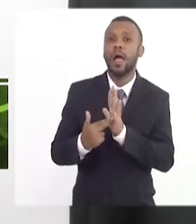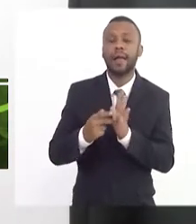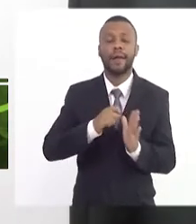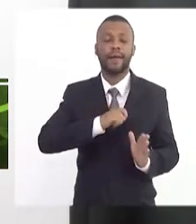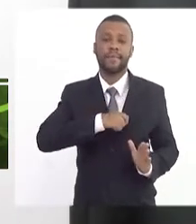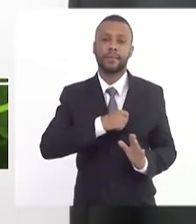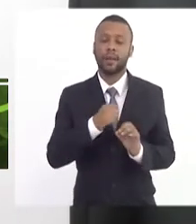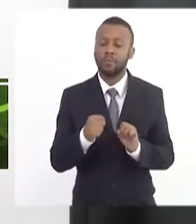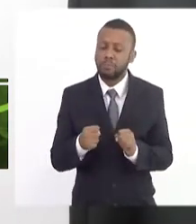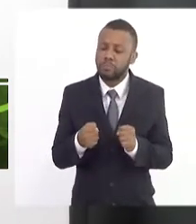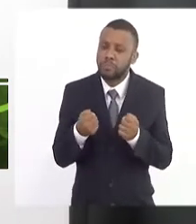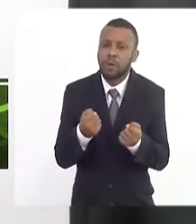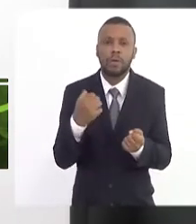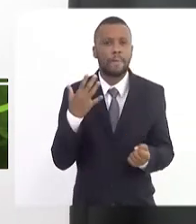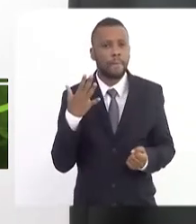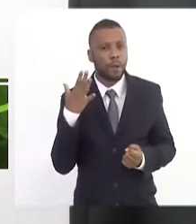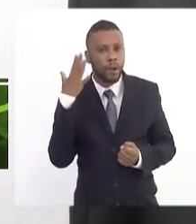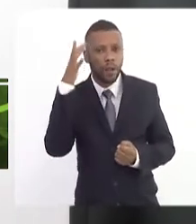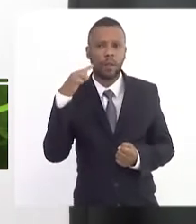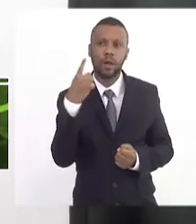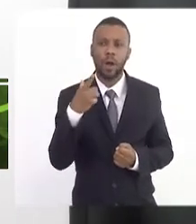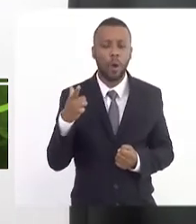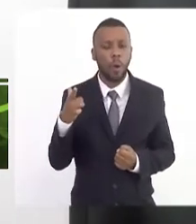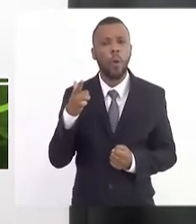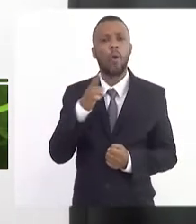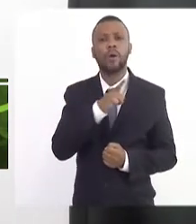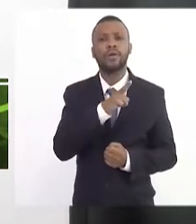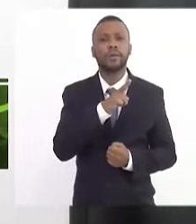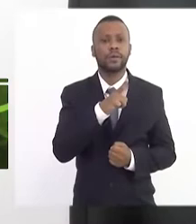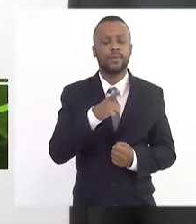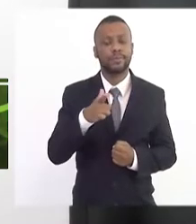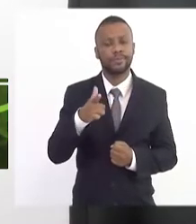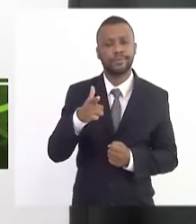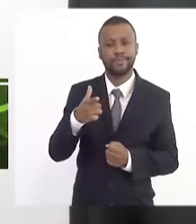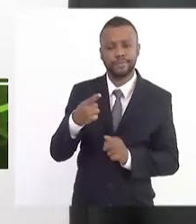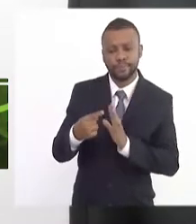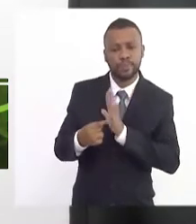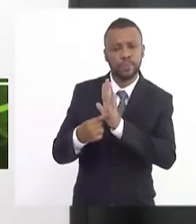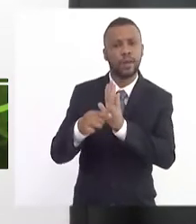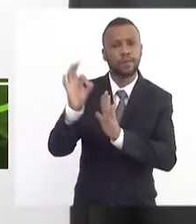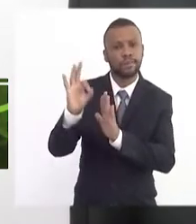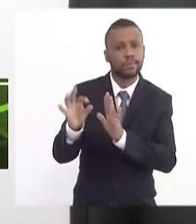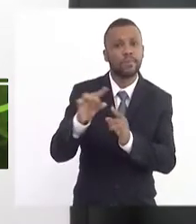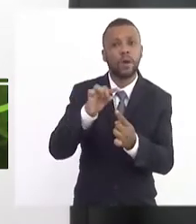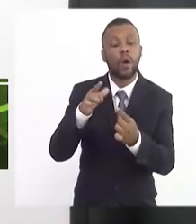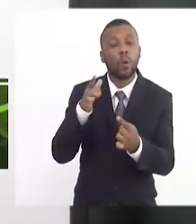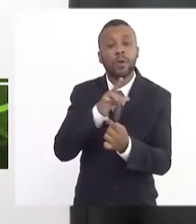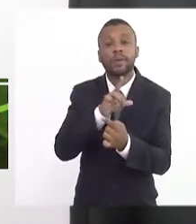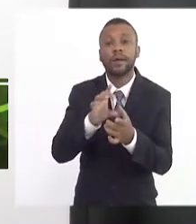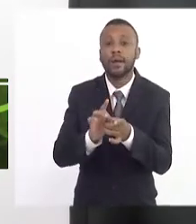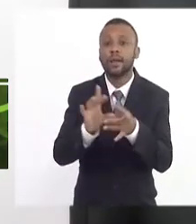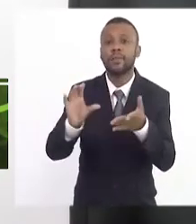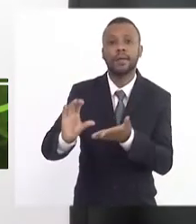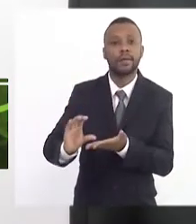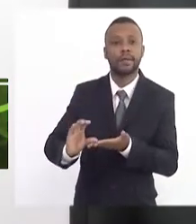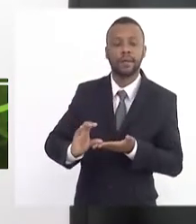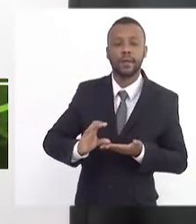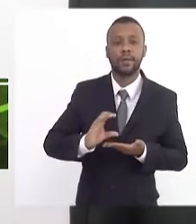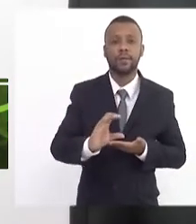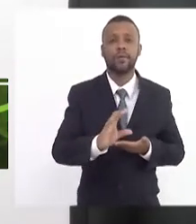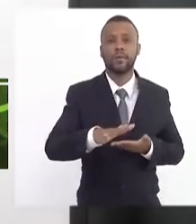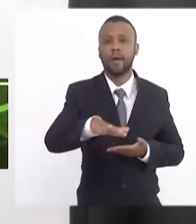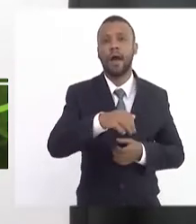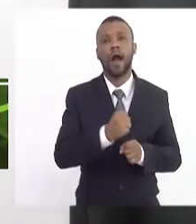esforço chegamos aos números, inclusive para liberar recursos para as obras do